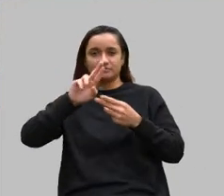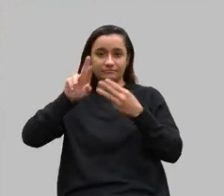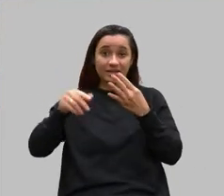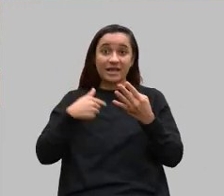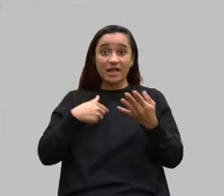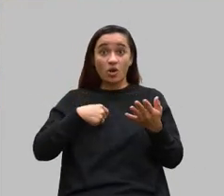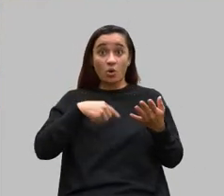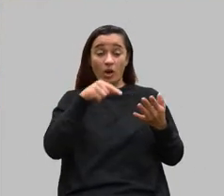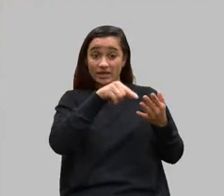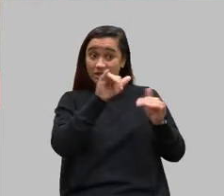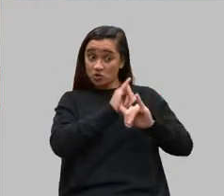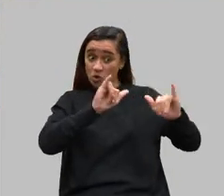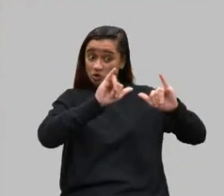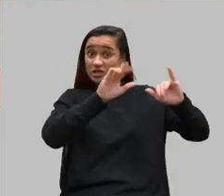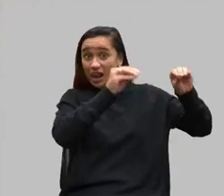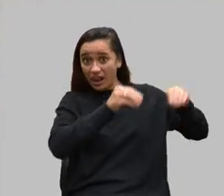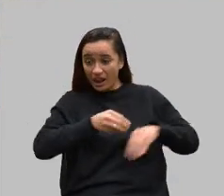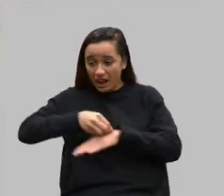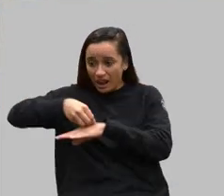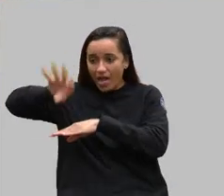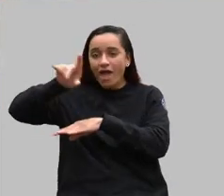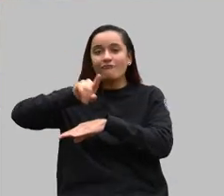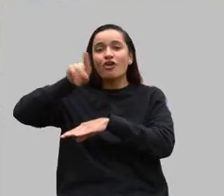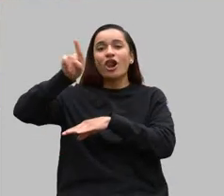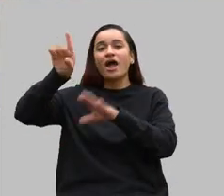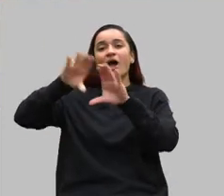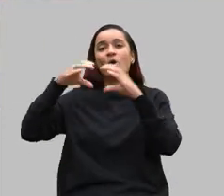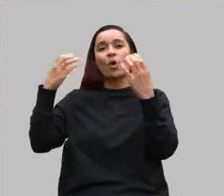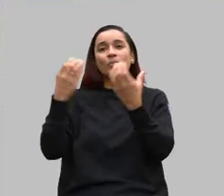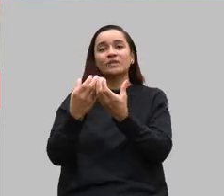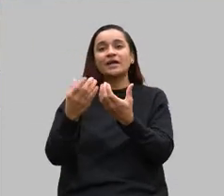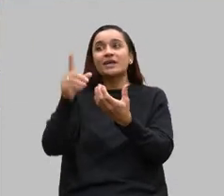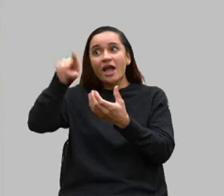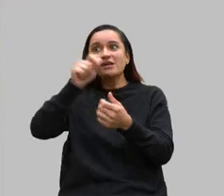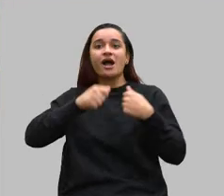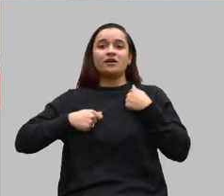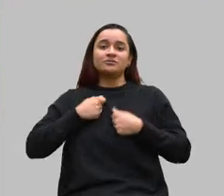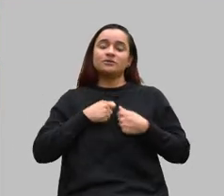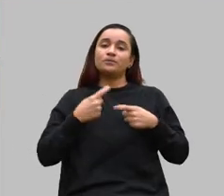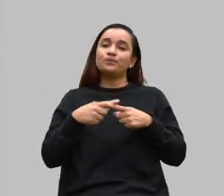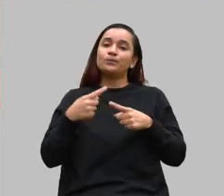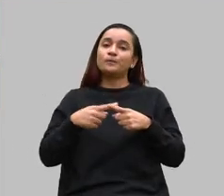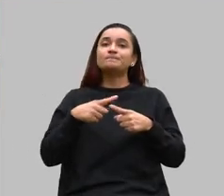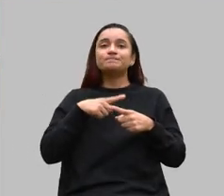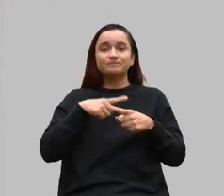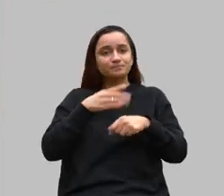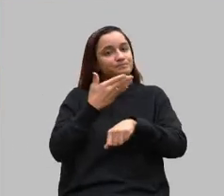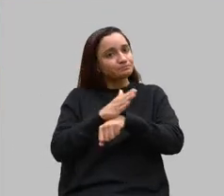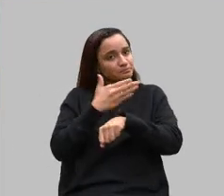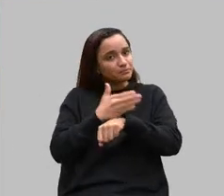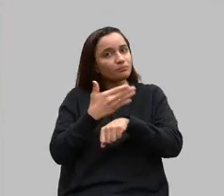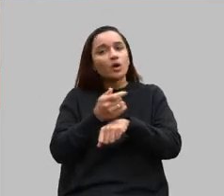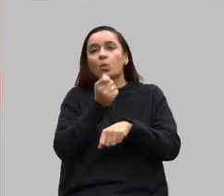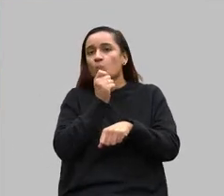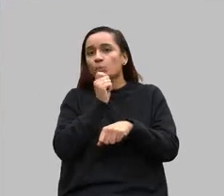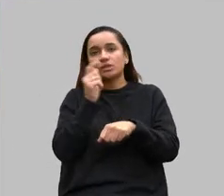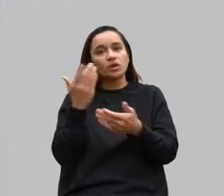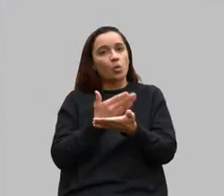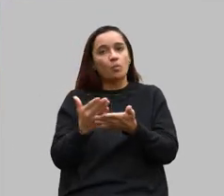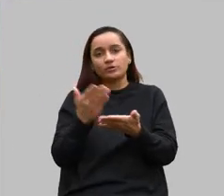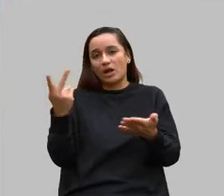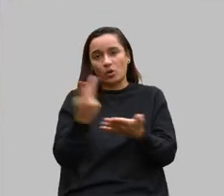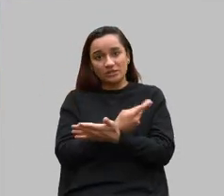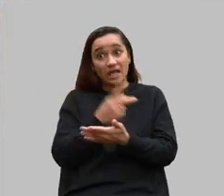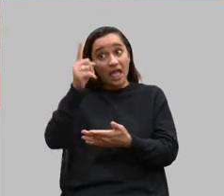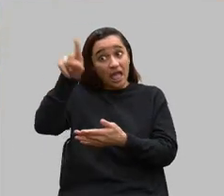pra comunidade que tem ficado tão ansiosa até mesmo por conta das ações que de prática ainda não tem acontecido né E eles têm cobrado muito